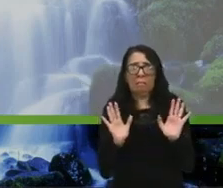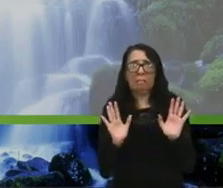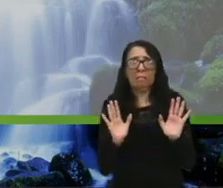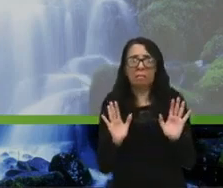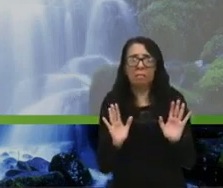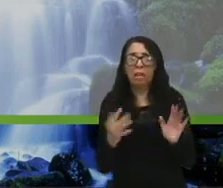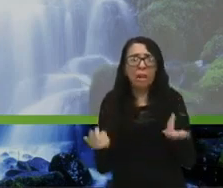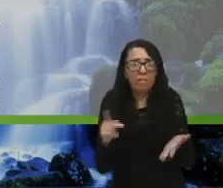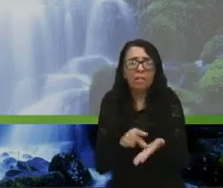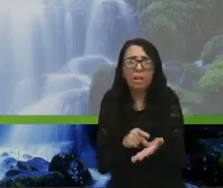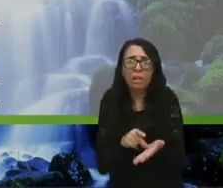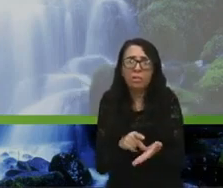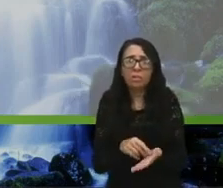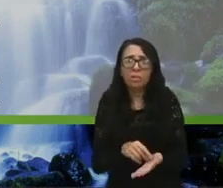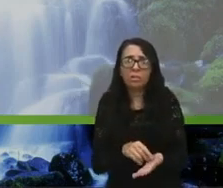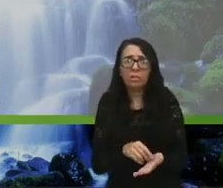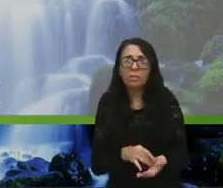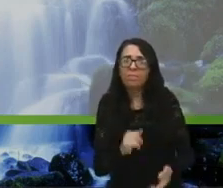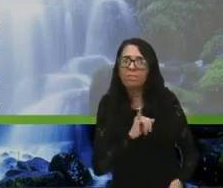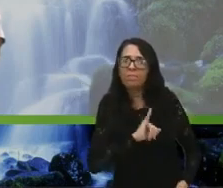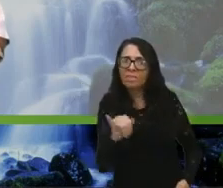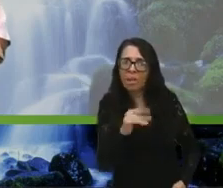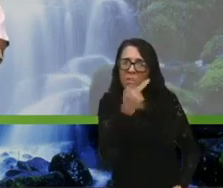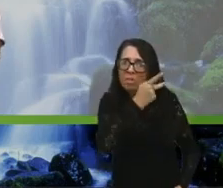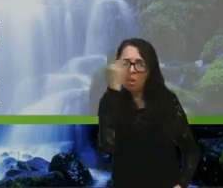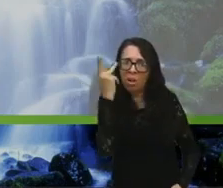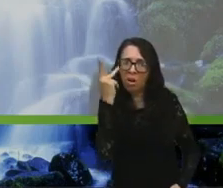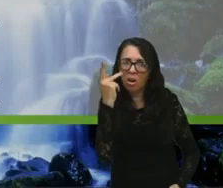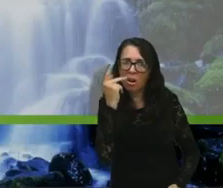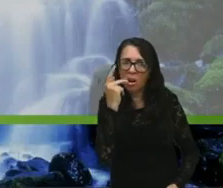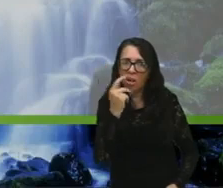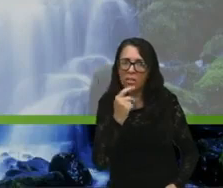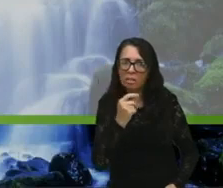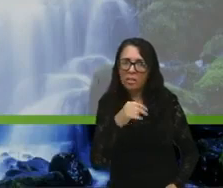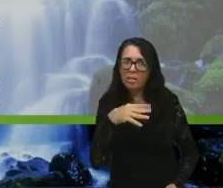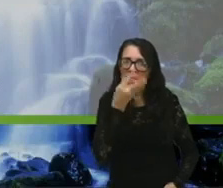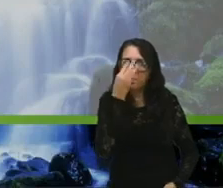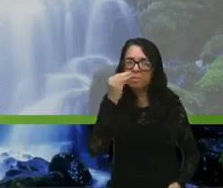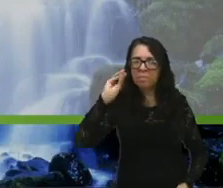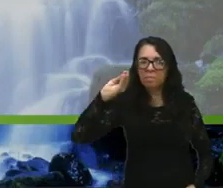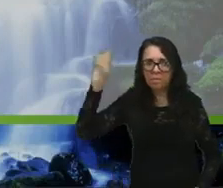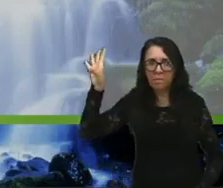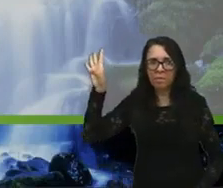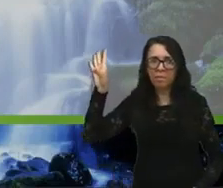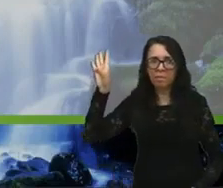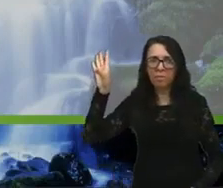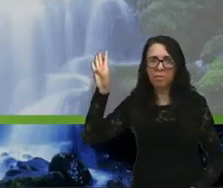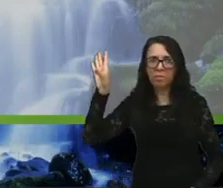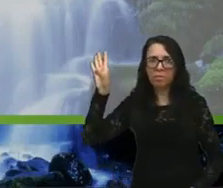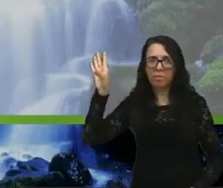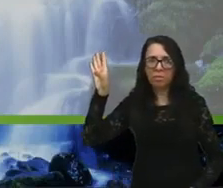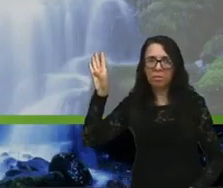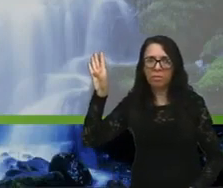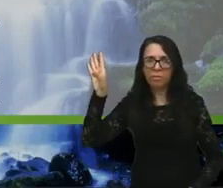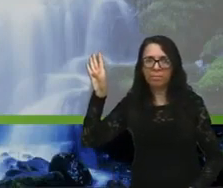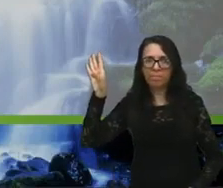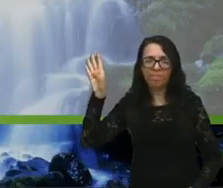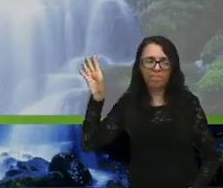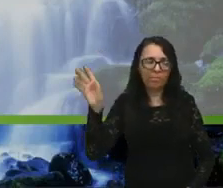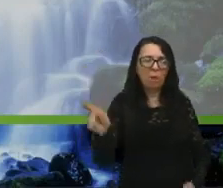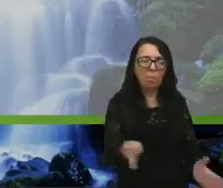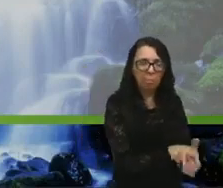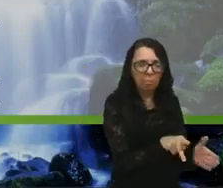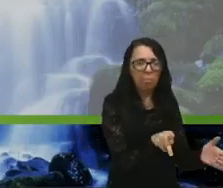caráter. A ênfase está na transformação do caráter, do jeito